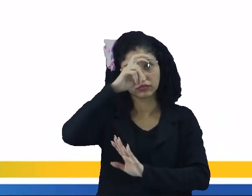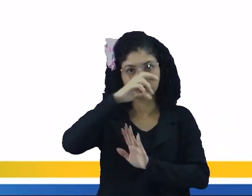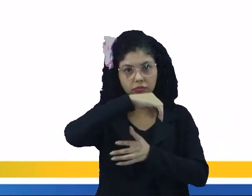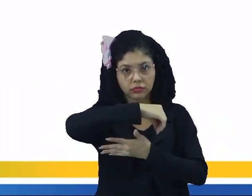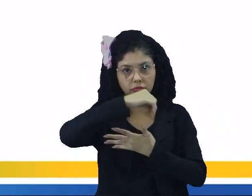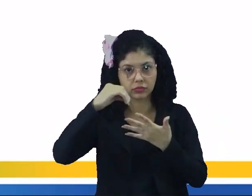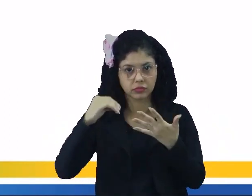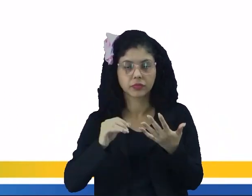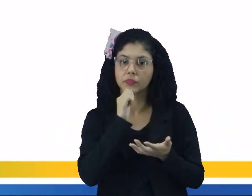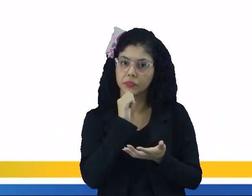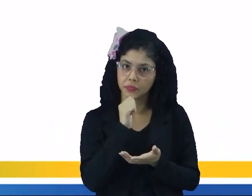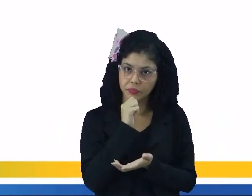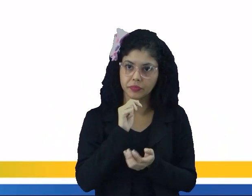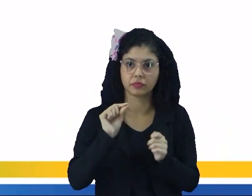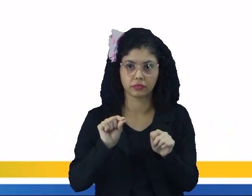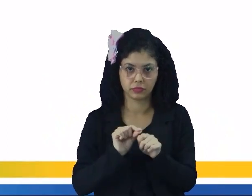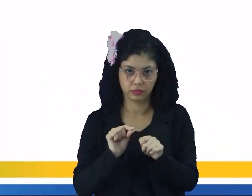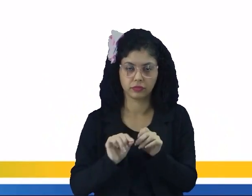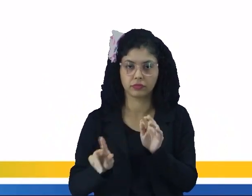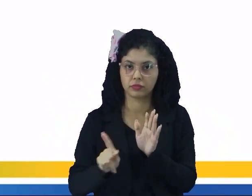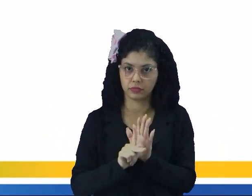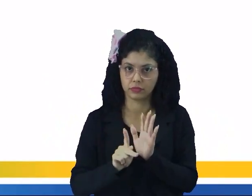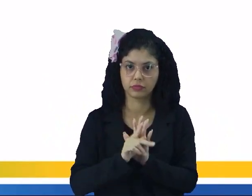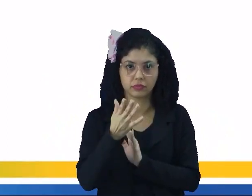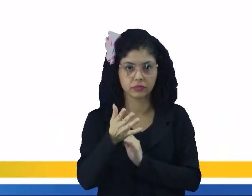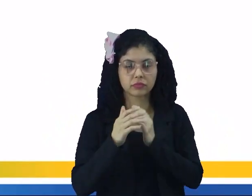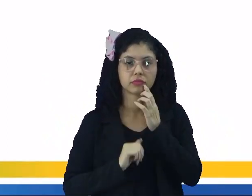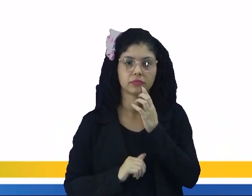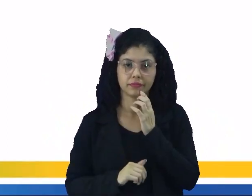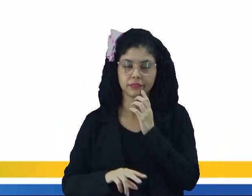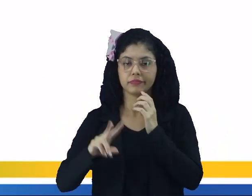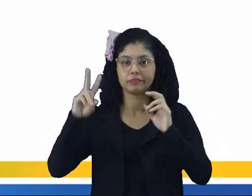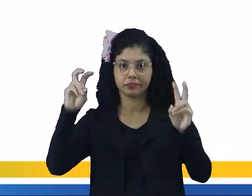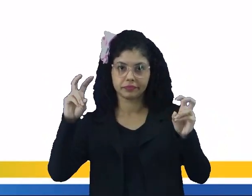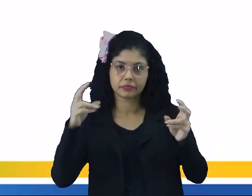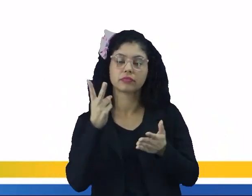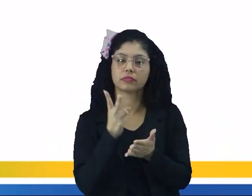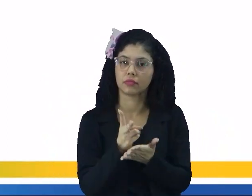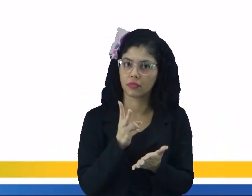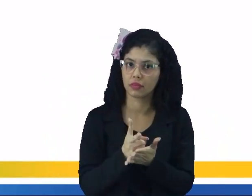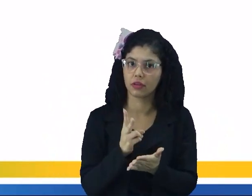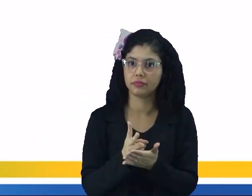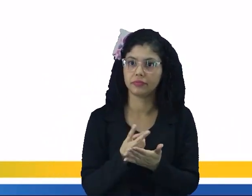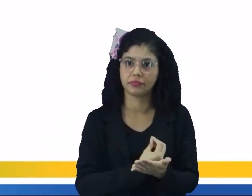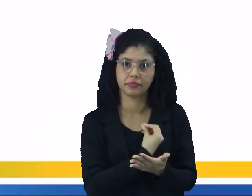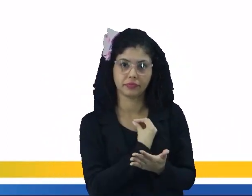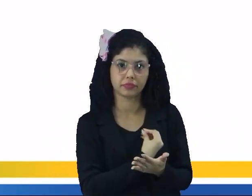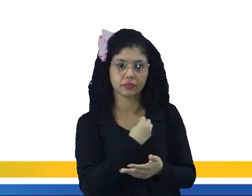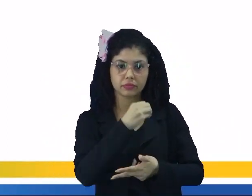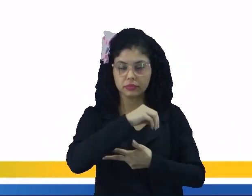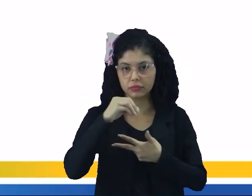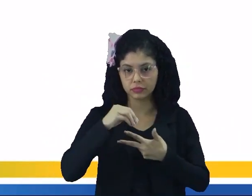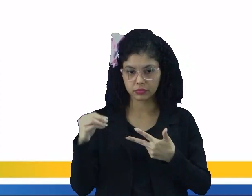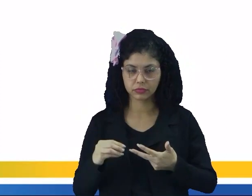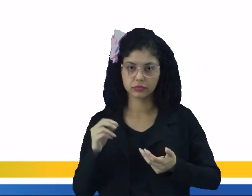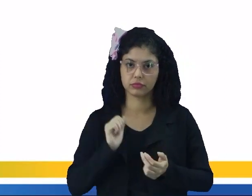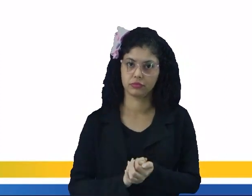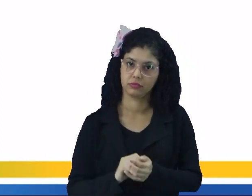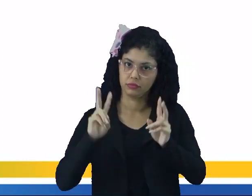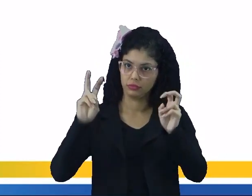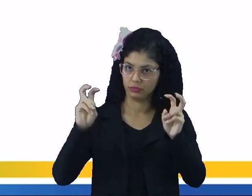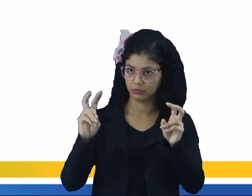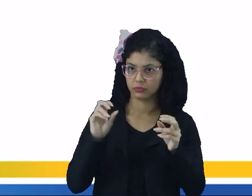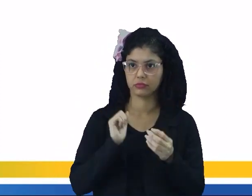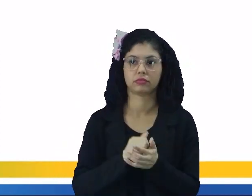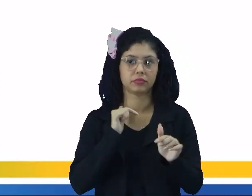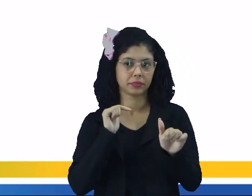5 alistados aqui para vocês, são temas que sempre estão presentes no Enem, né? Então, é um dos temas